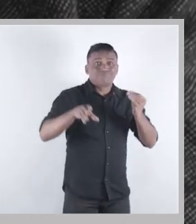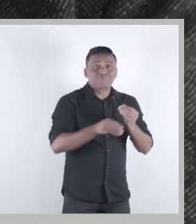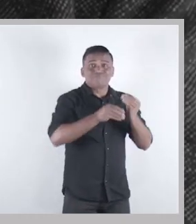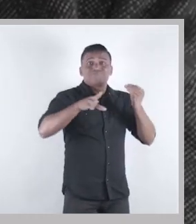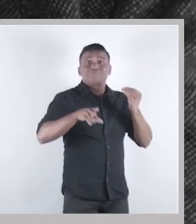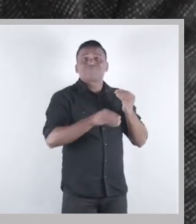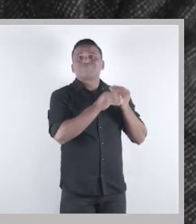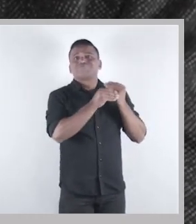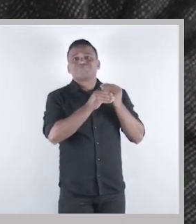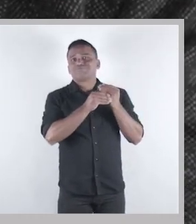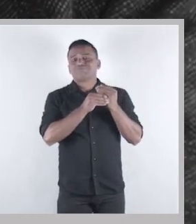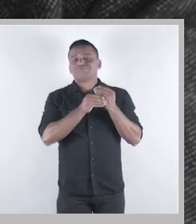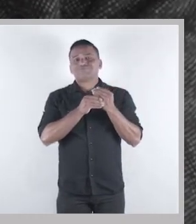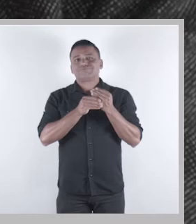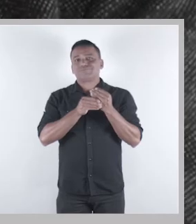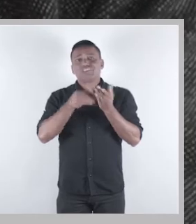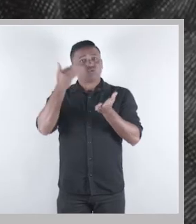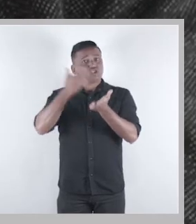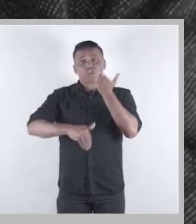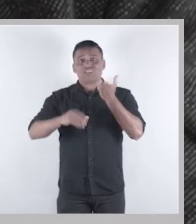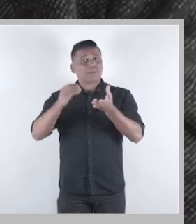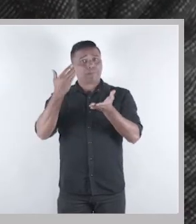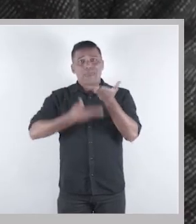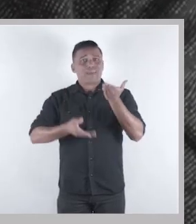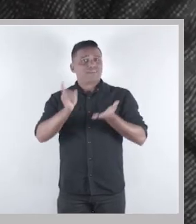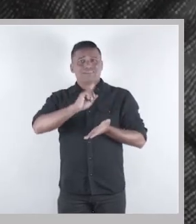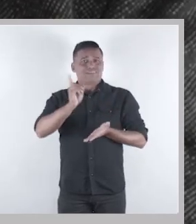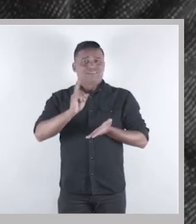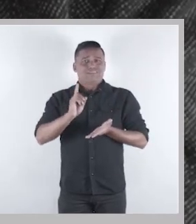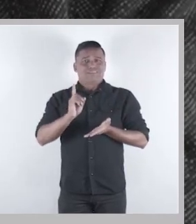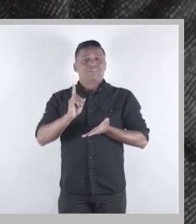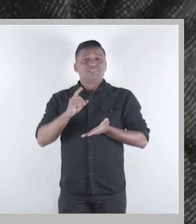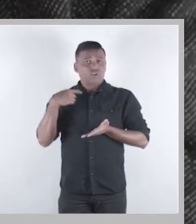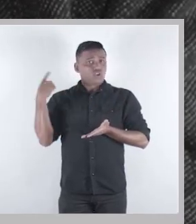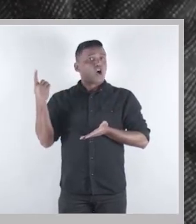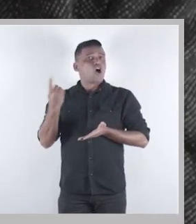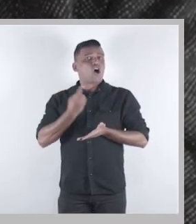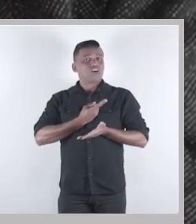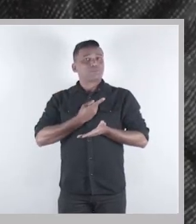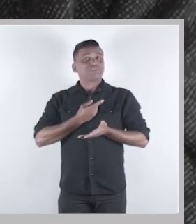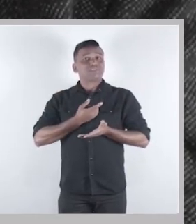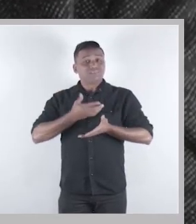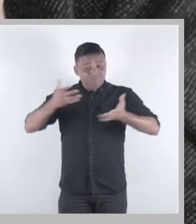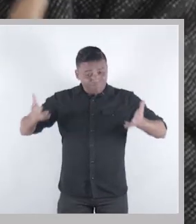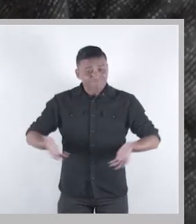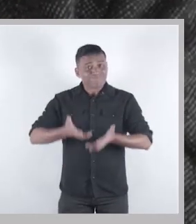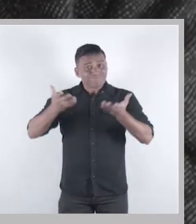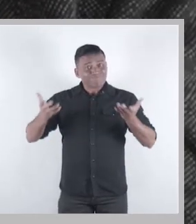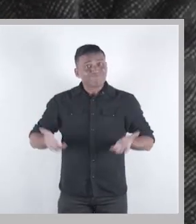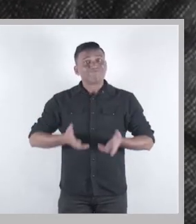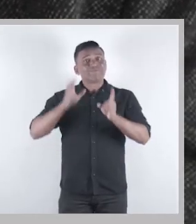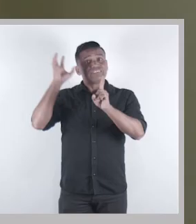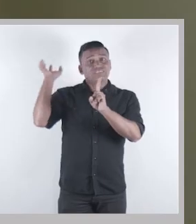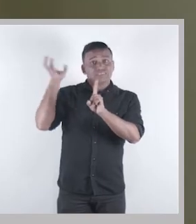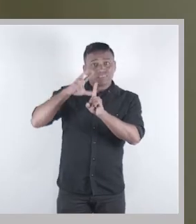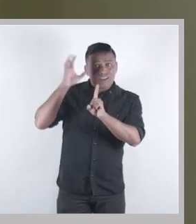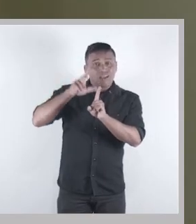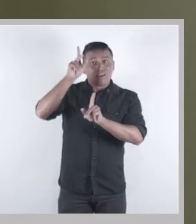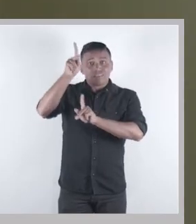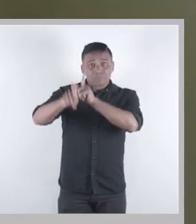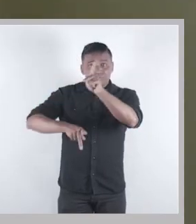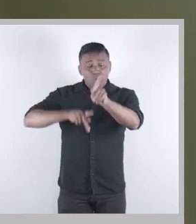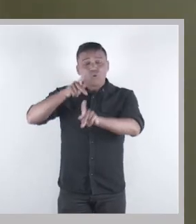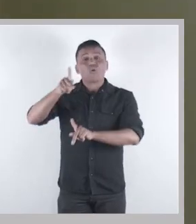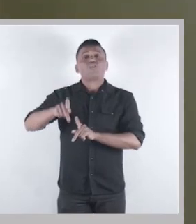é um papel nosso também de convencer as pessoas que não precisa ter medo né não precisa ter medo da poesia né